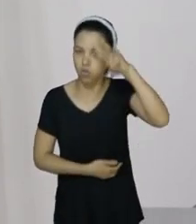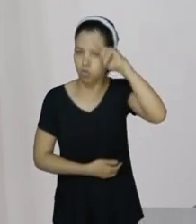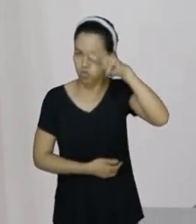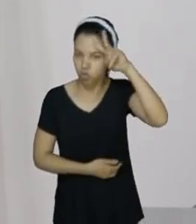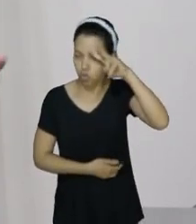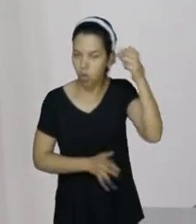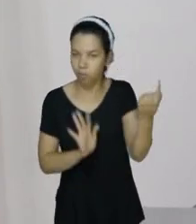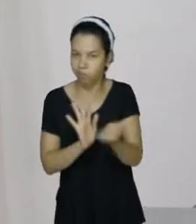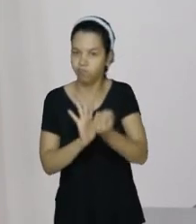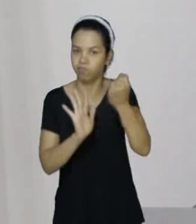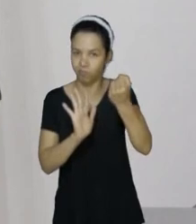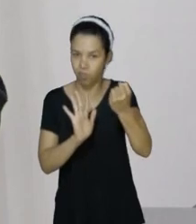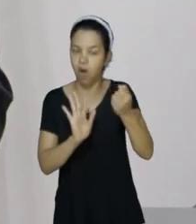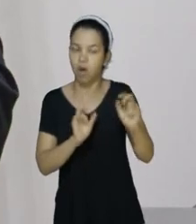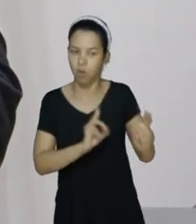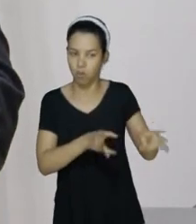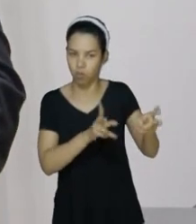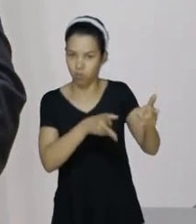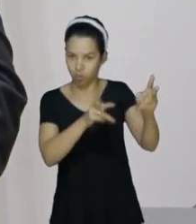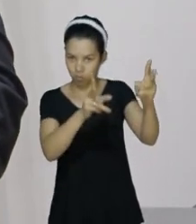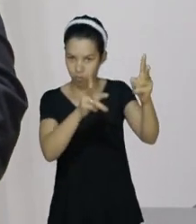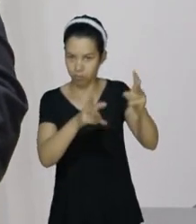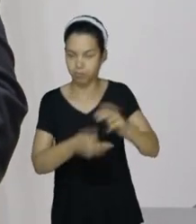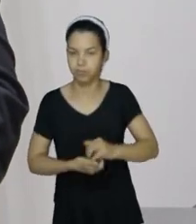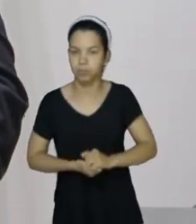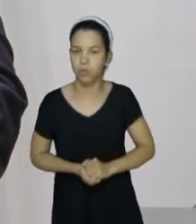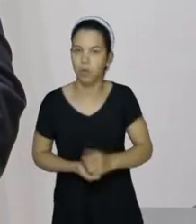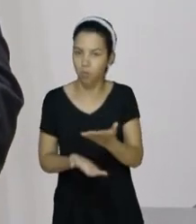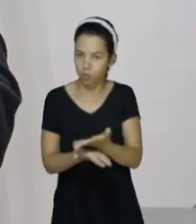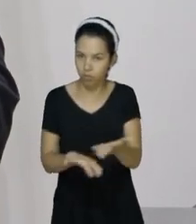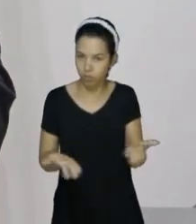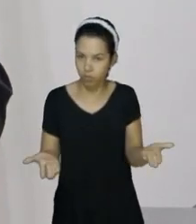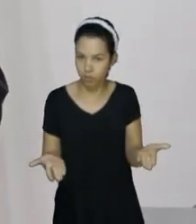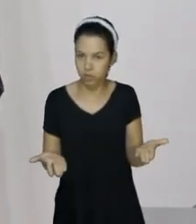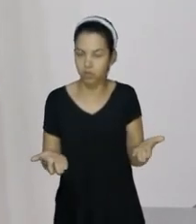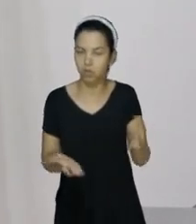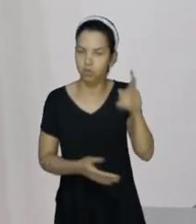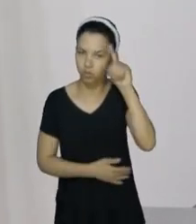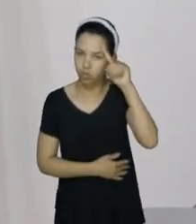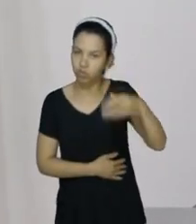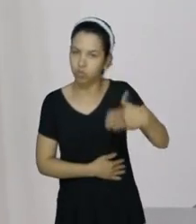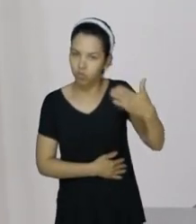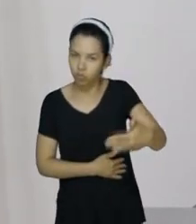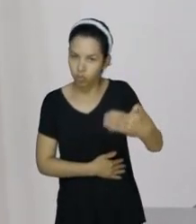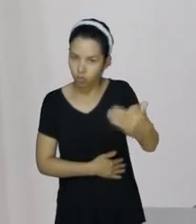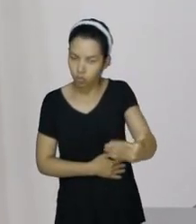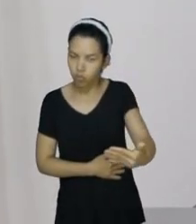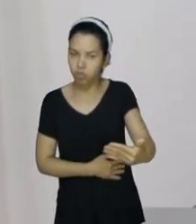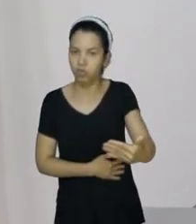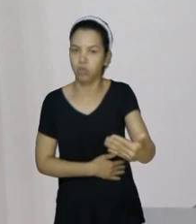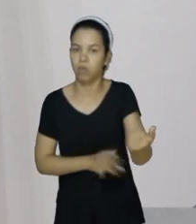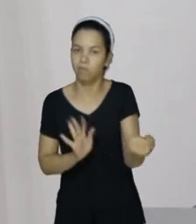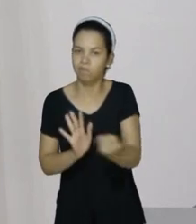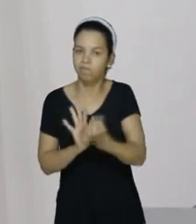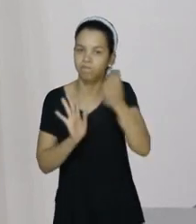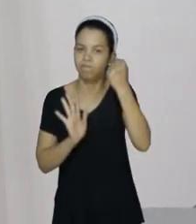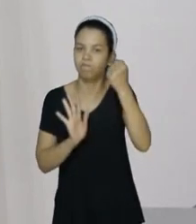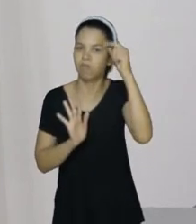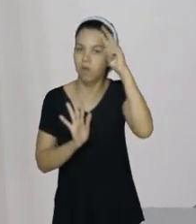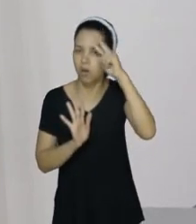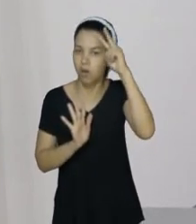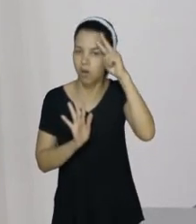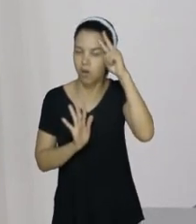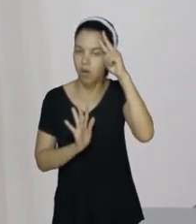e escrevemos uma grande história. Que vocês possam, cada dia mais, deixar o seu legado para a população catarinense